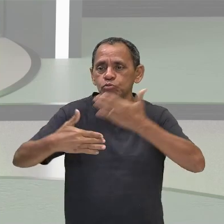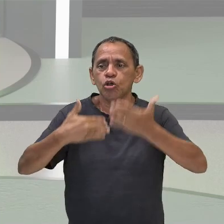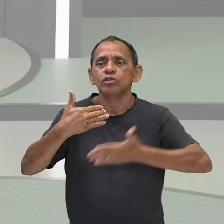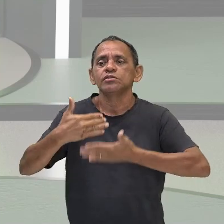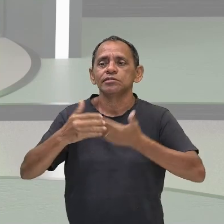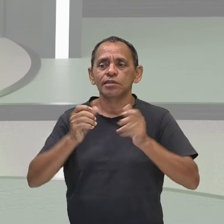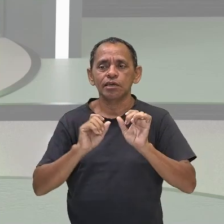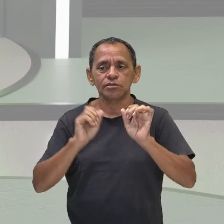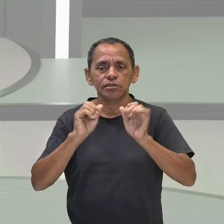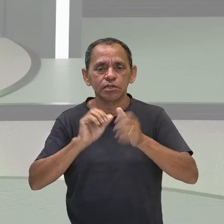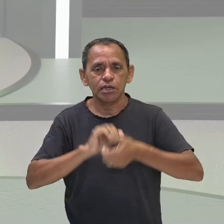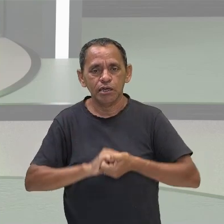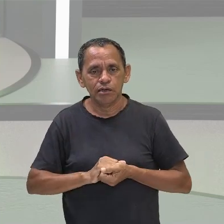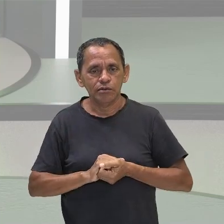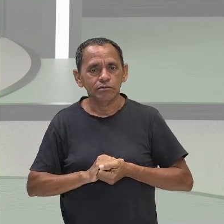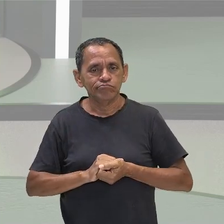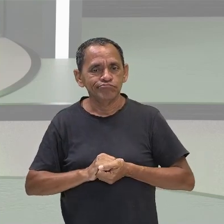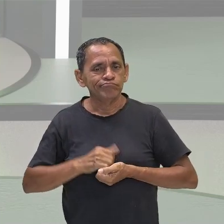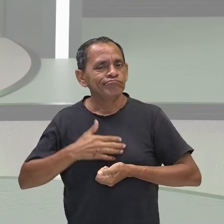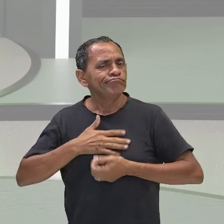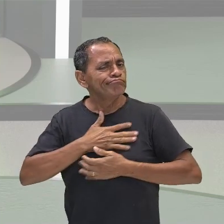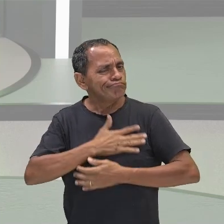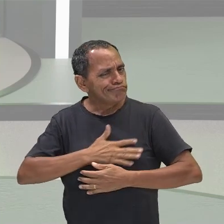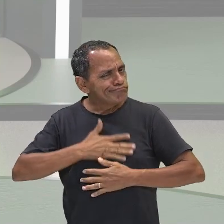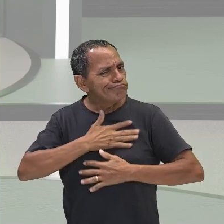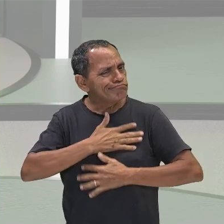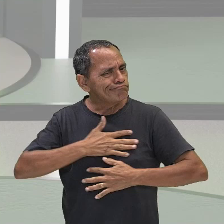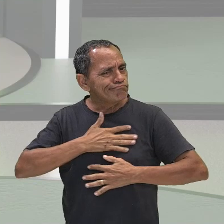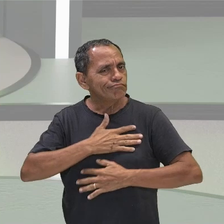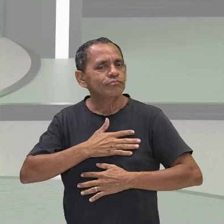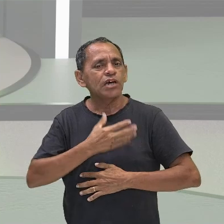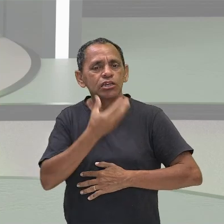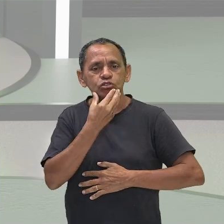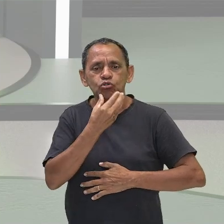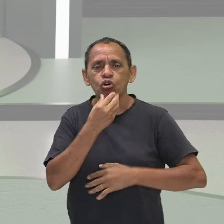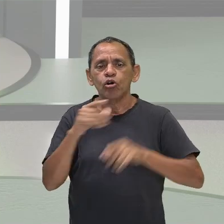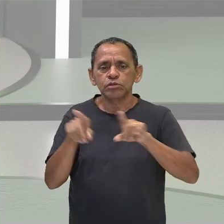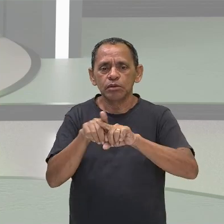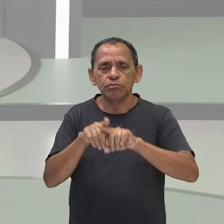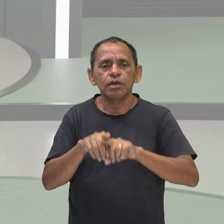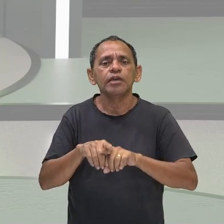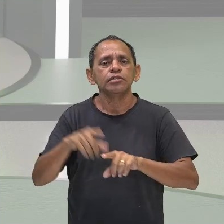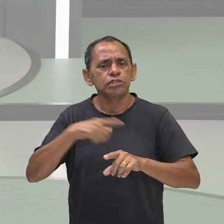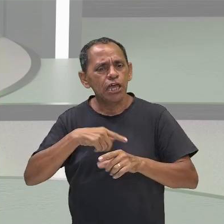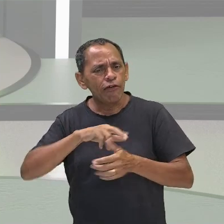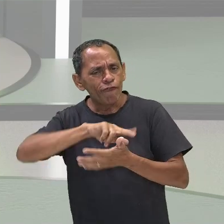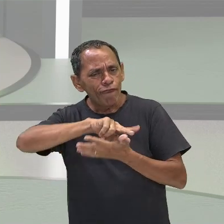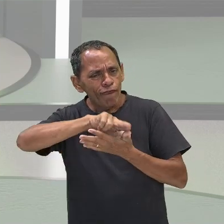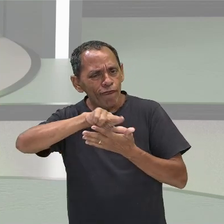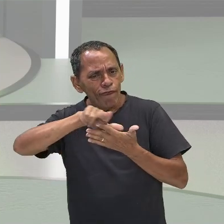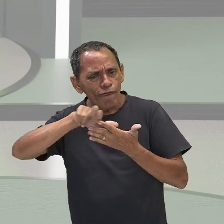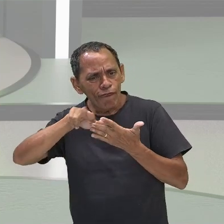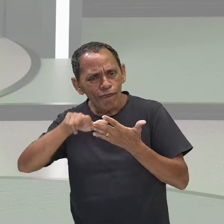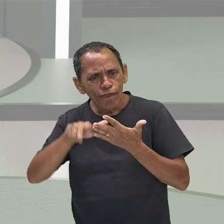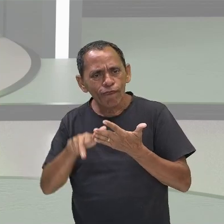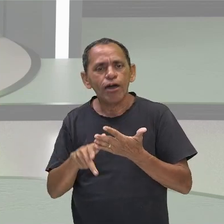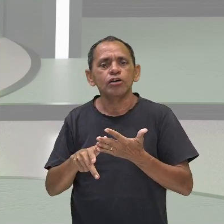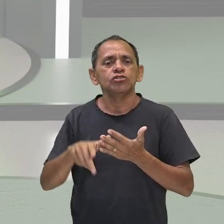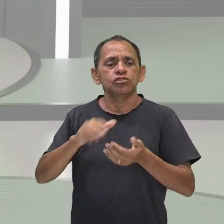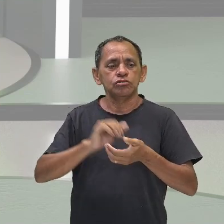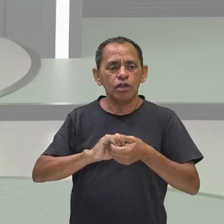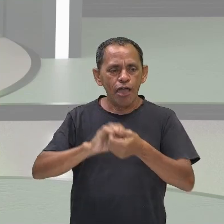excitação masculina, porque é muito vascularizado, tem muitos capilares, né? onde há o